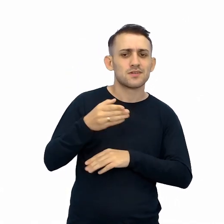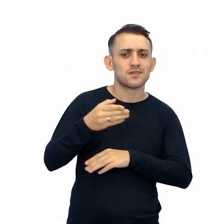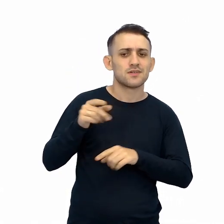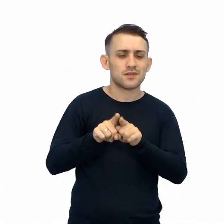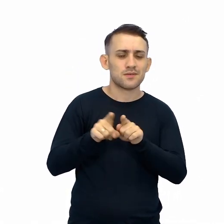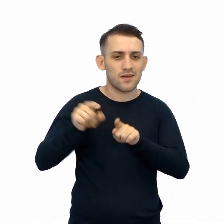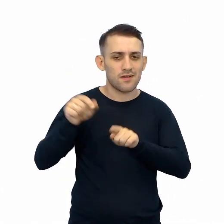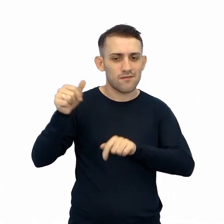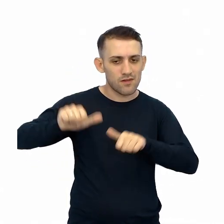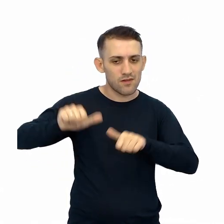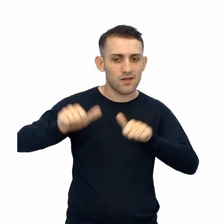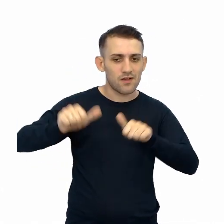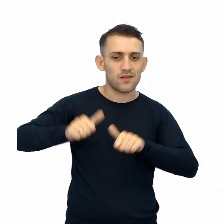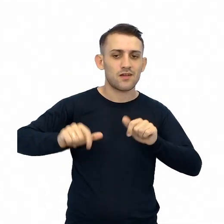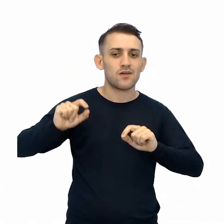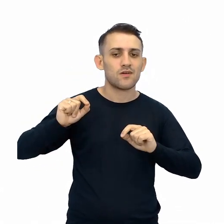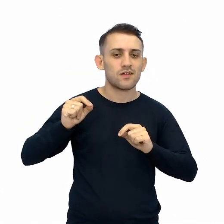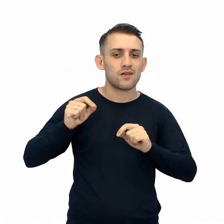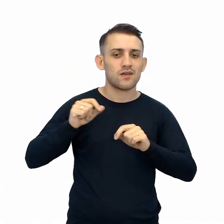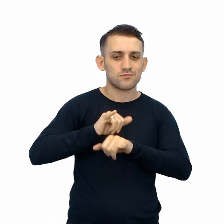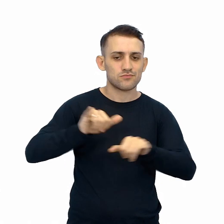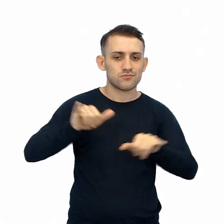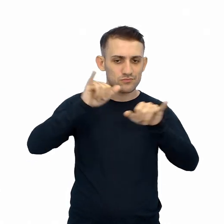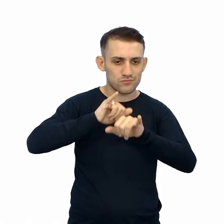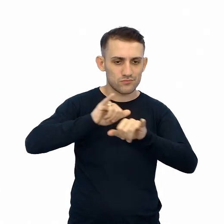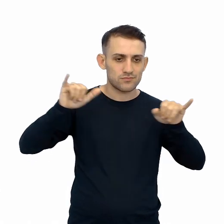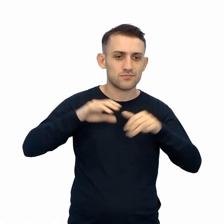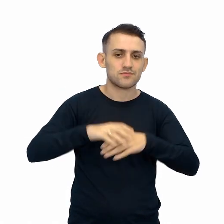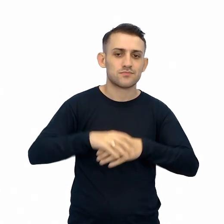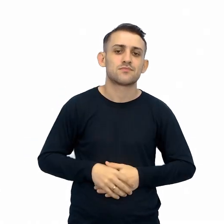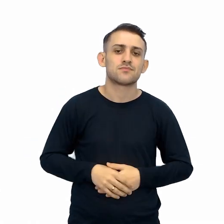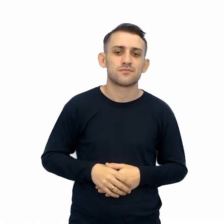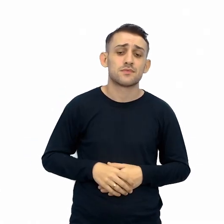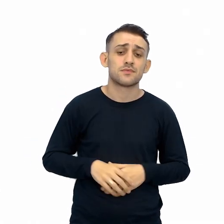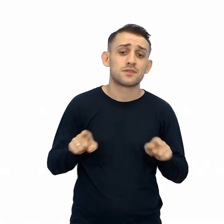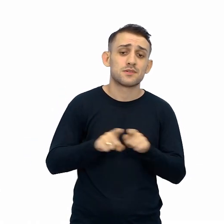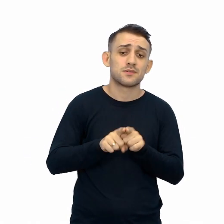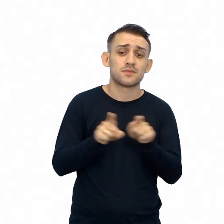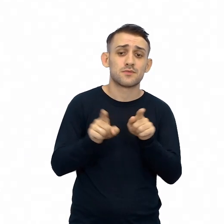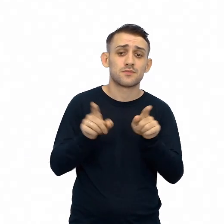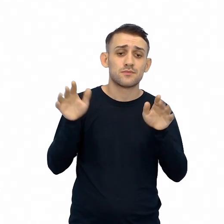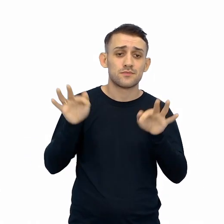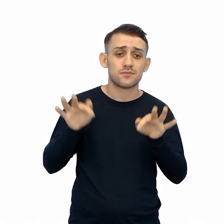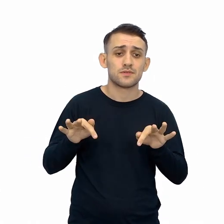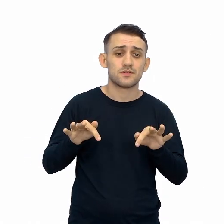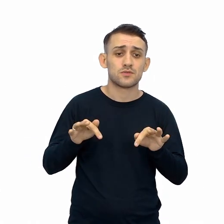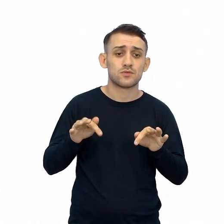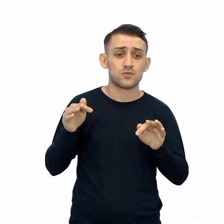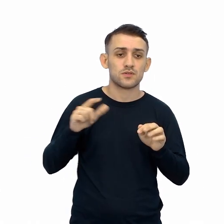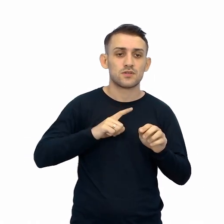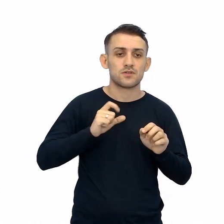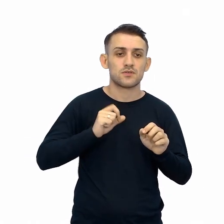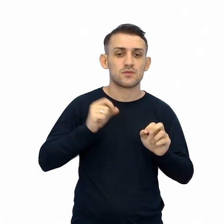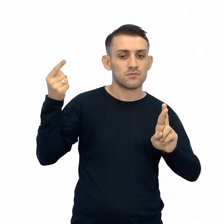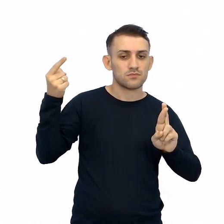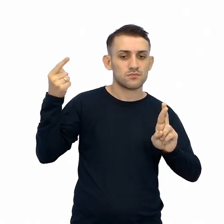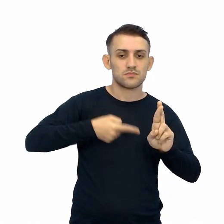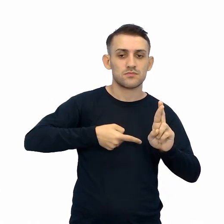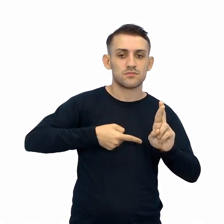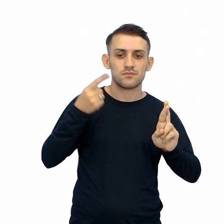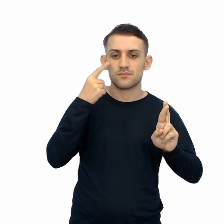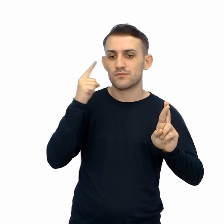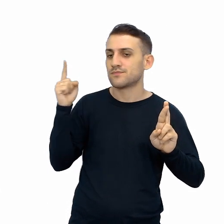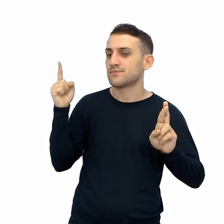e avaliar essa transmissão. E, para terminar, no último slide, como sempre,